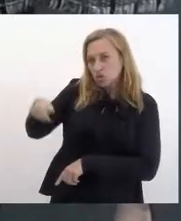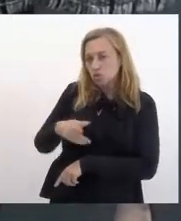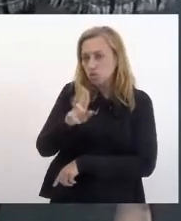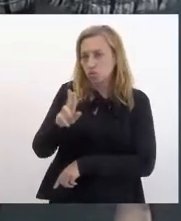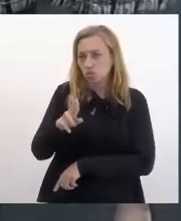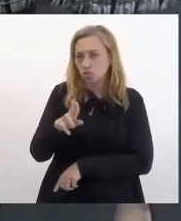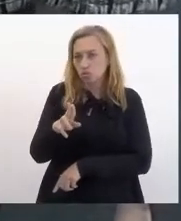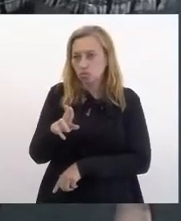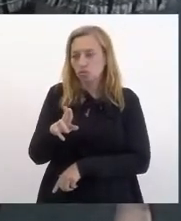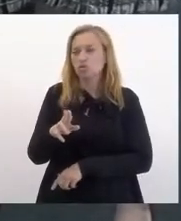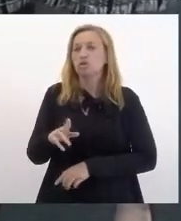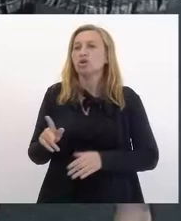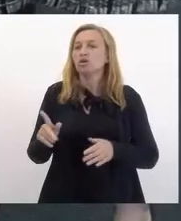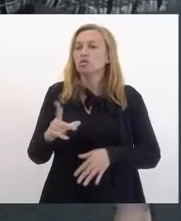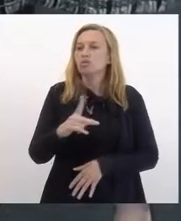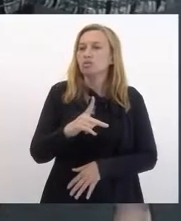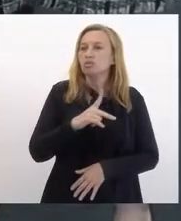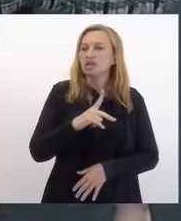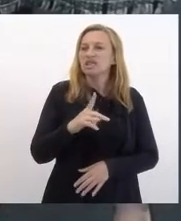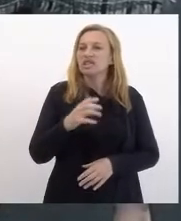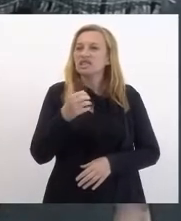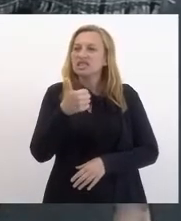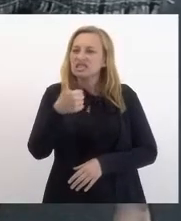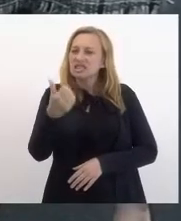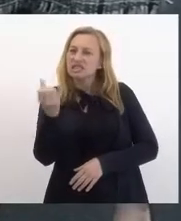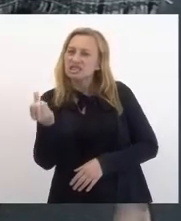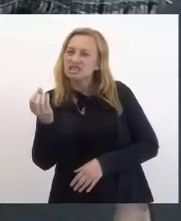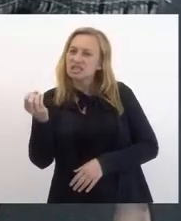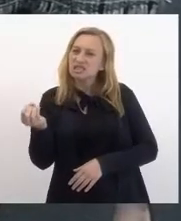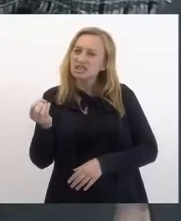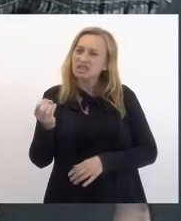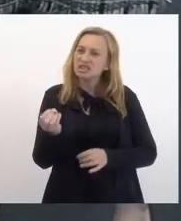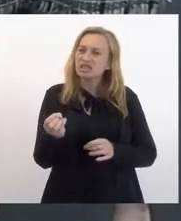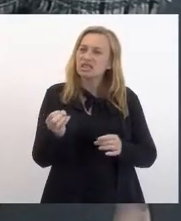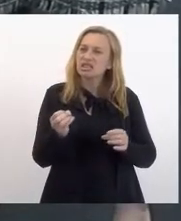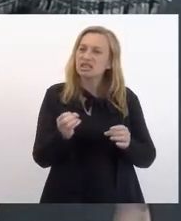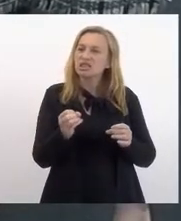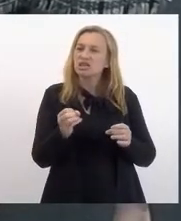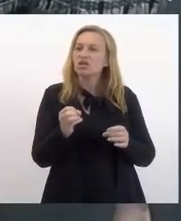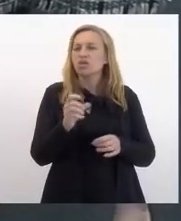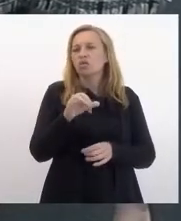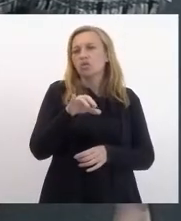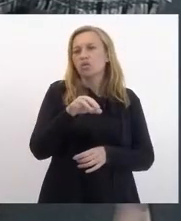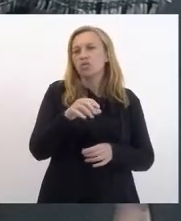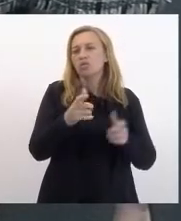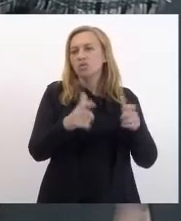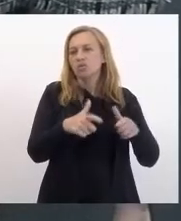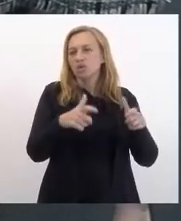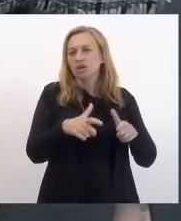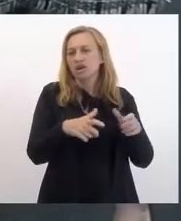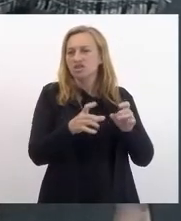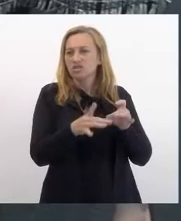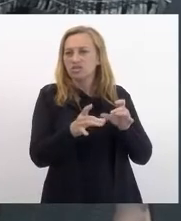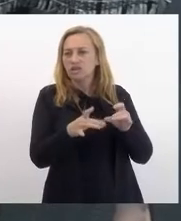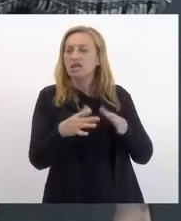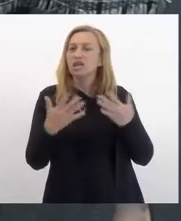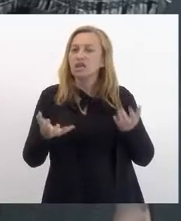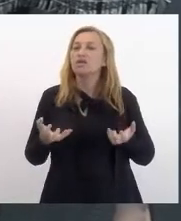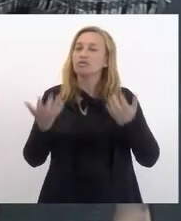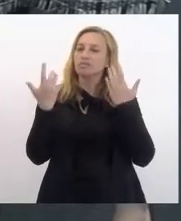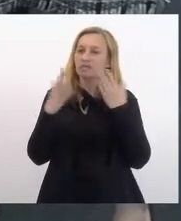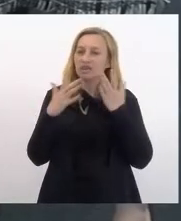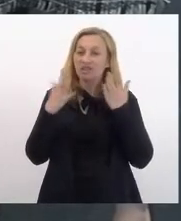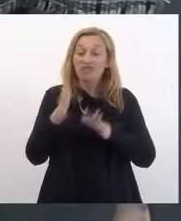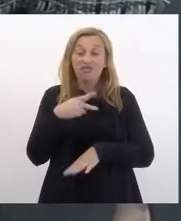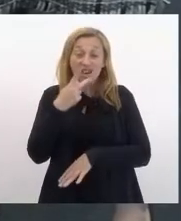Detentor, proprietário de 160 estabelecimentos no nosso país. E aqui eu quero parabenizá-lo, dizer que é